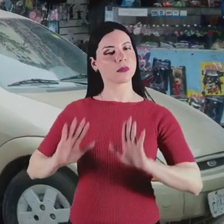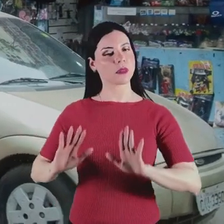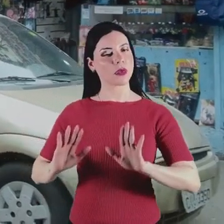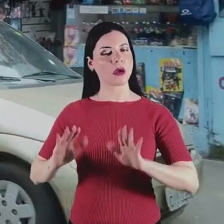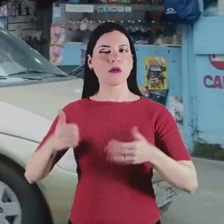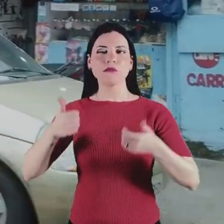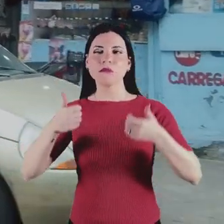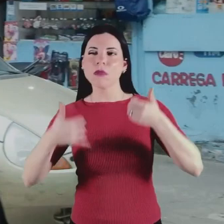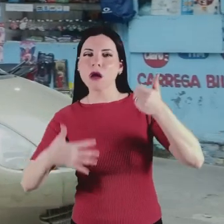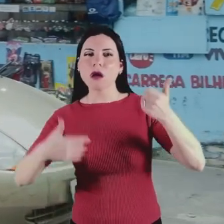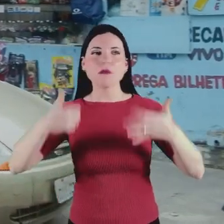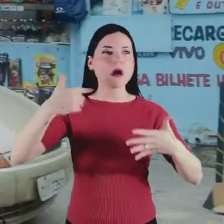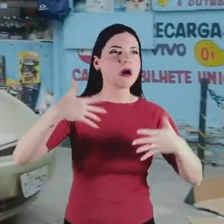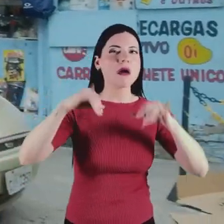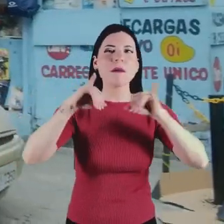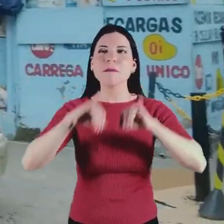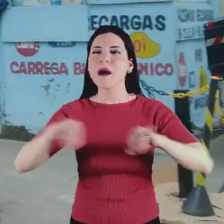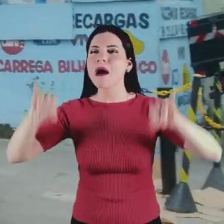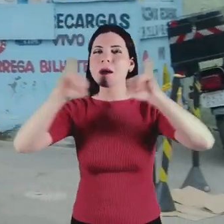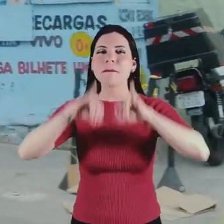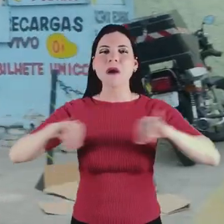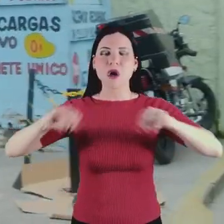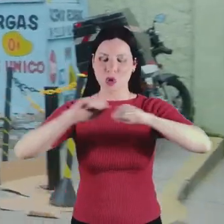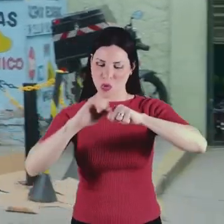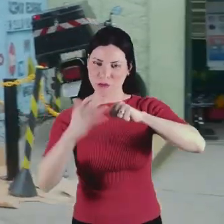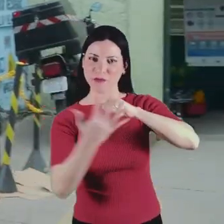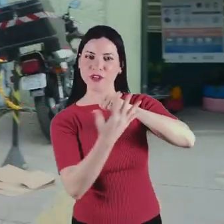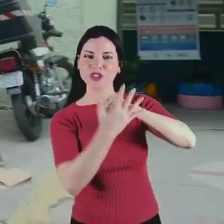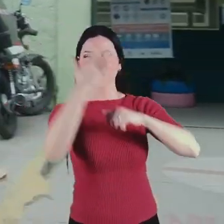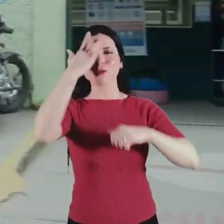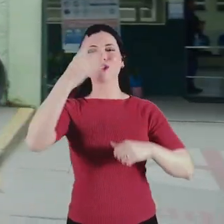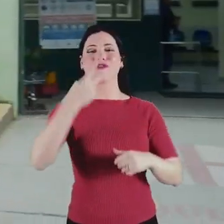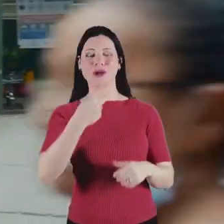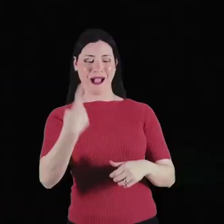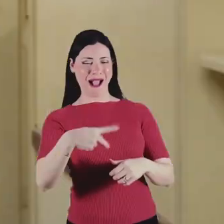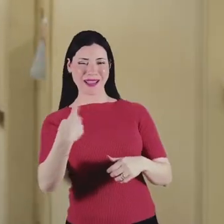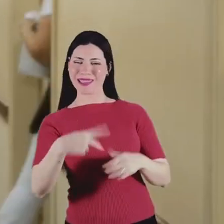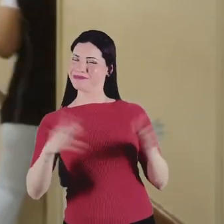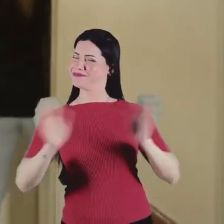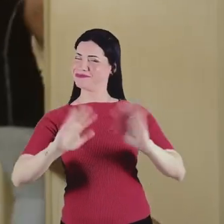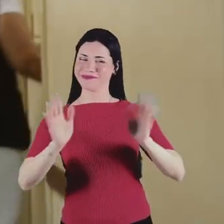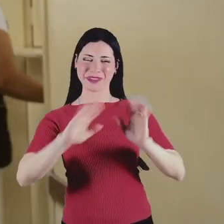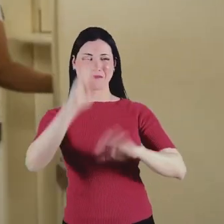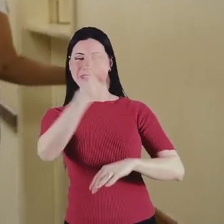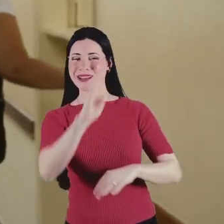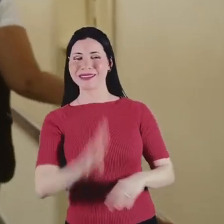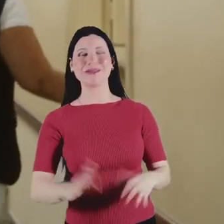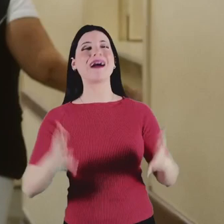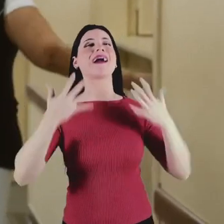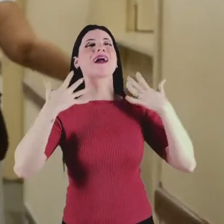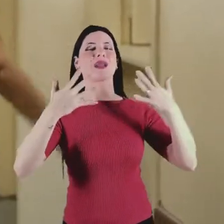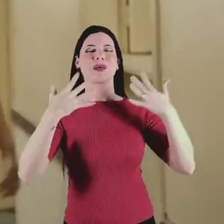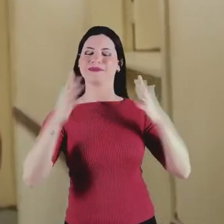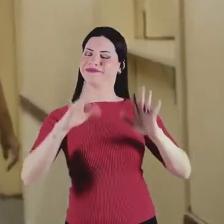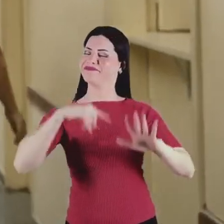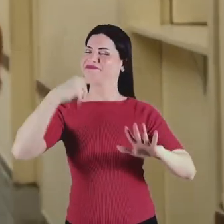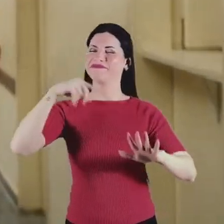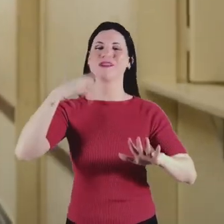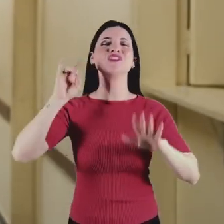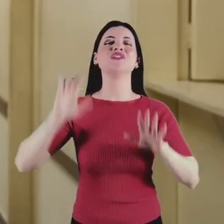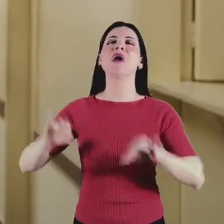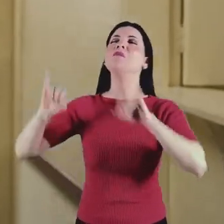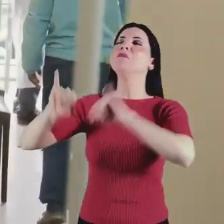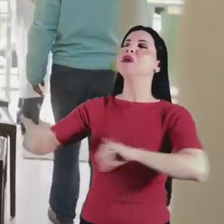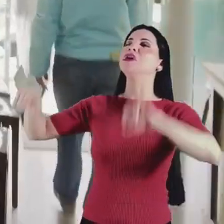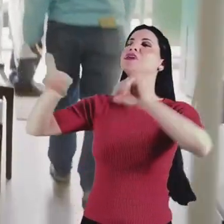quando começou a se falar de Covid, né? E aqui não chega, o Brasil, país tropical, não vai chegar, coisa